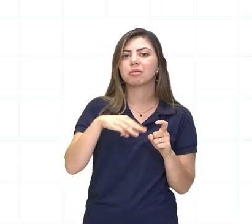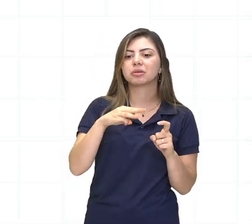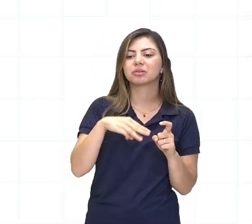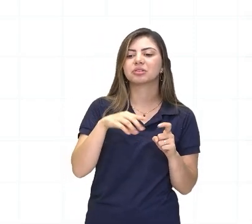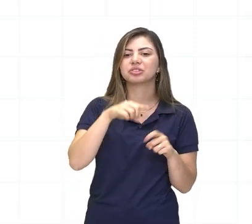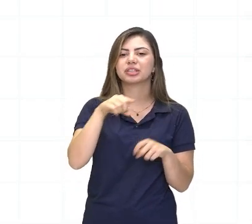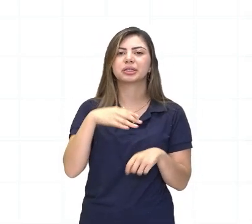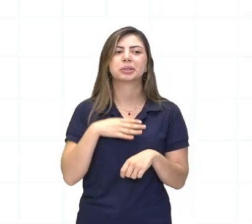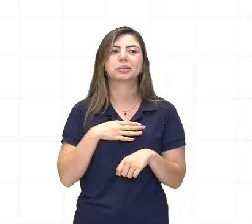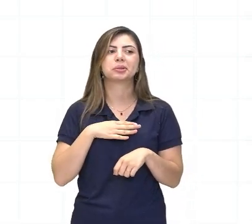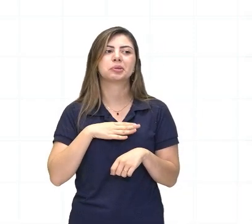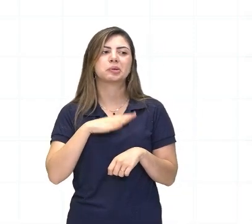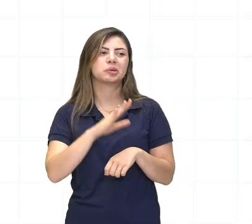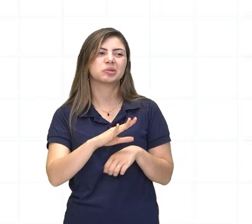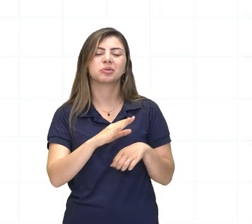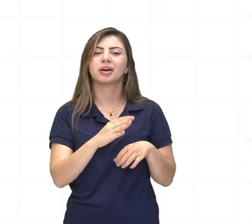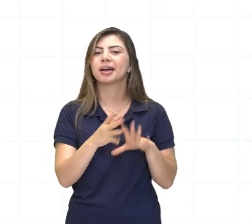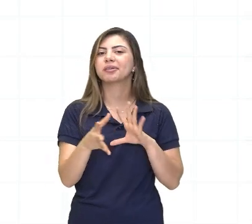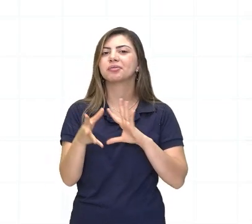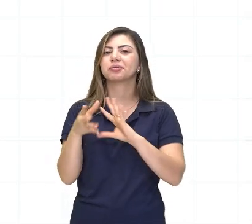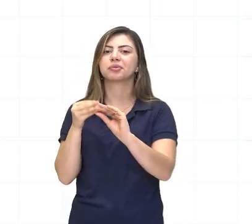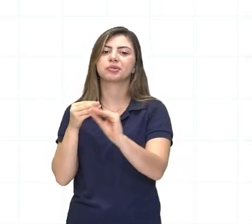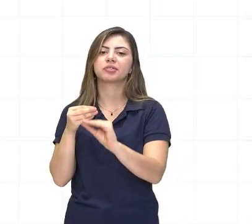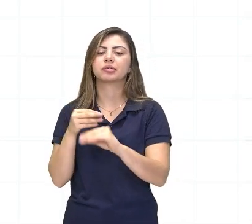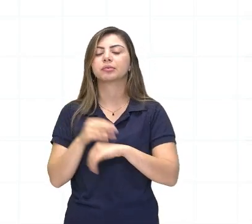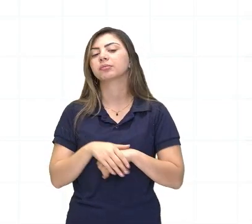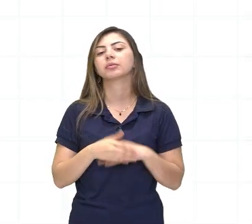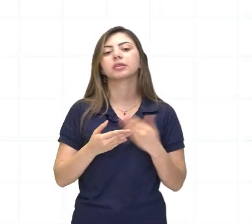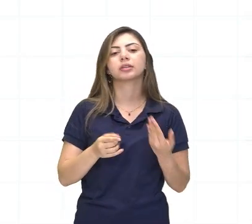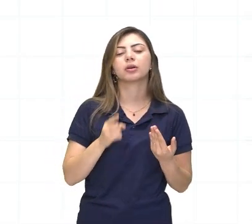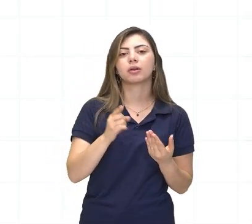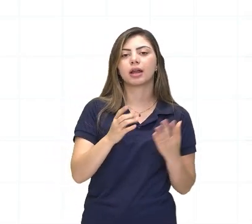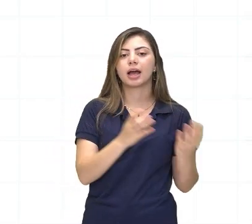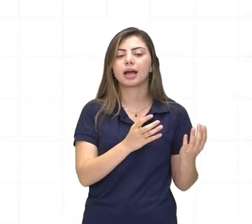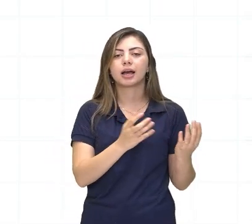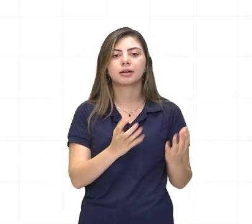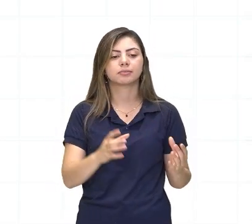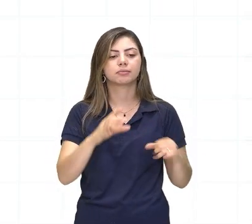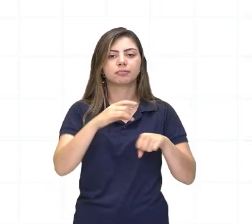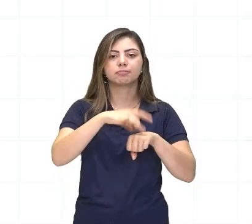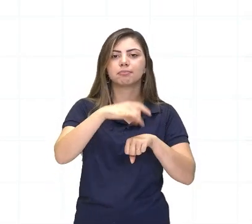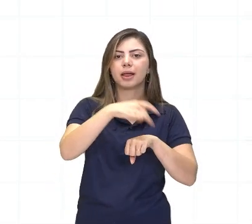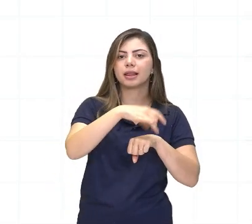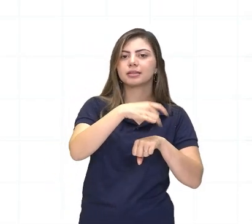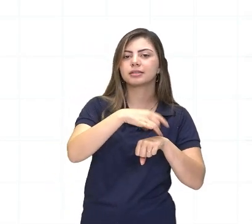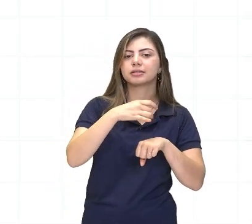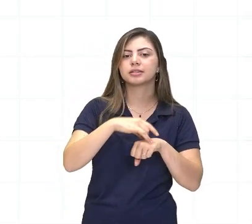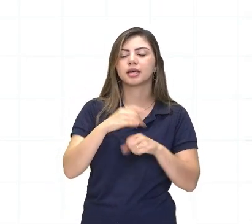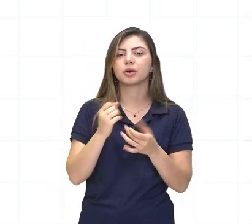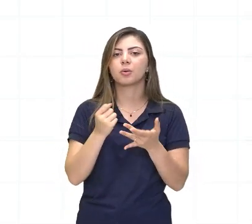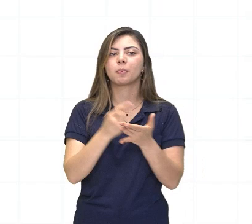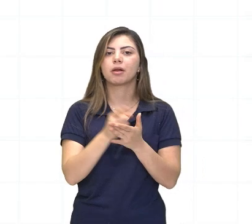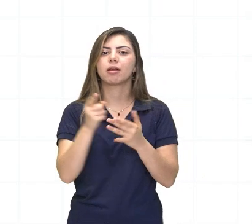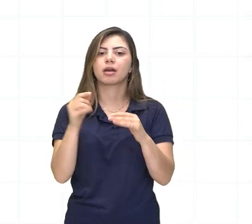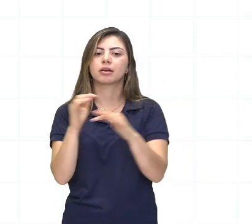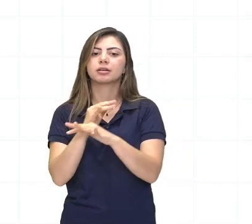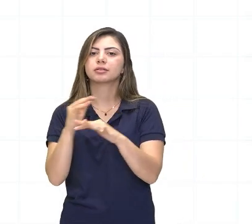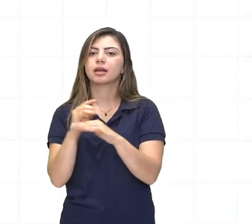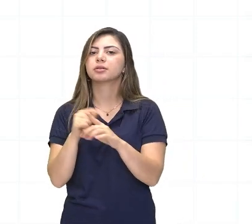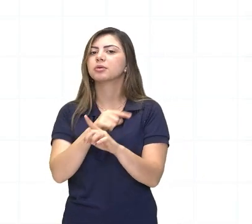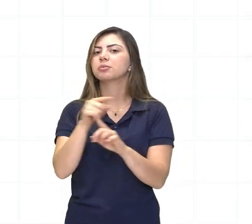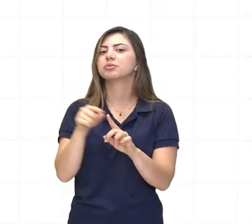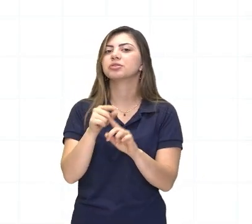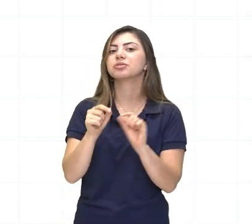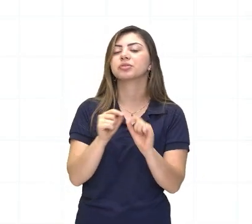forma. Então, as melancias compradas na cidade tinham uma função precisa: o improviso de substituir a farinha de